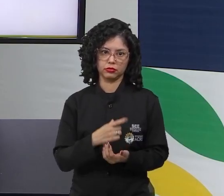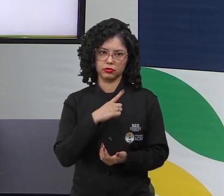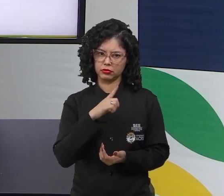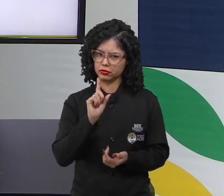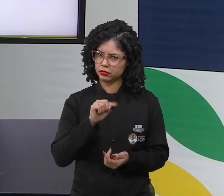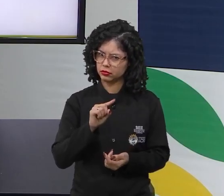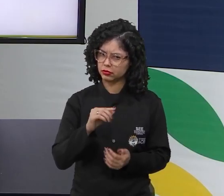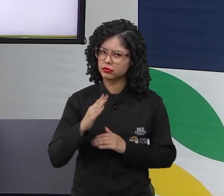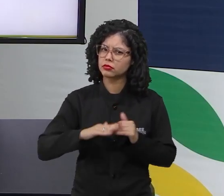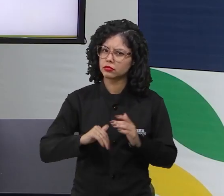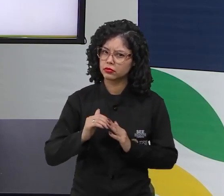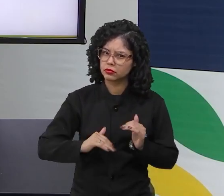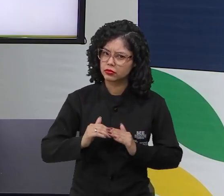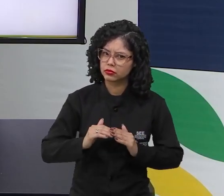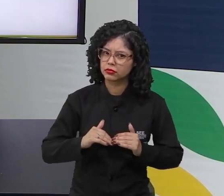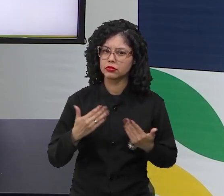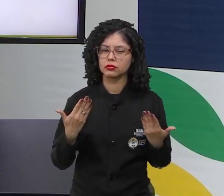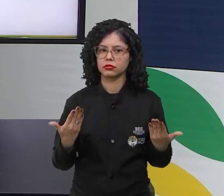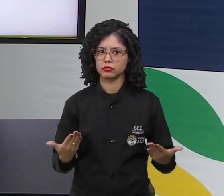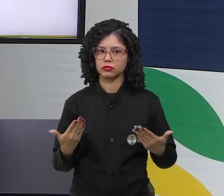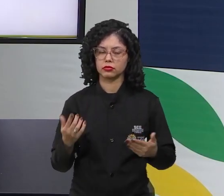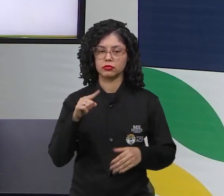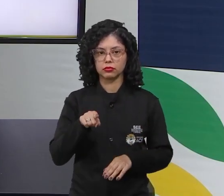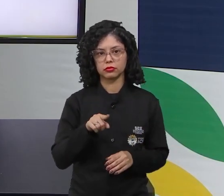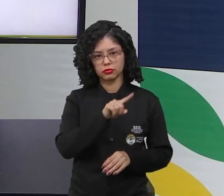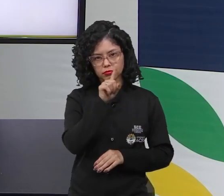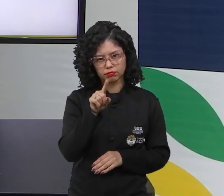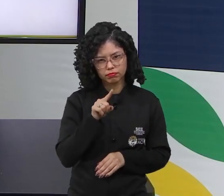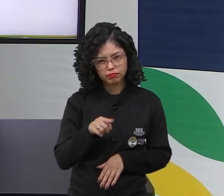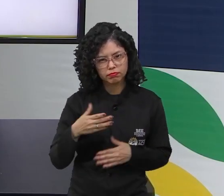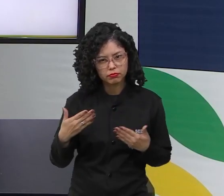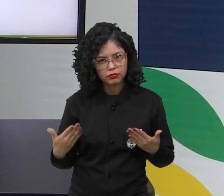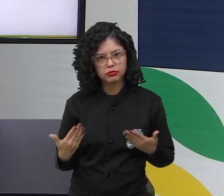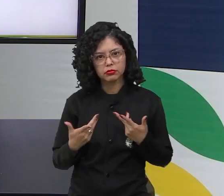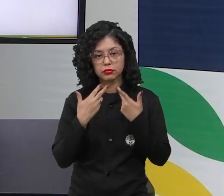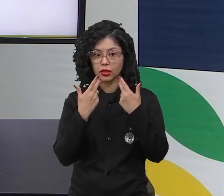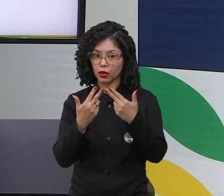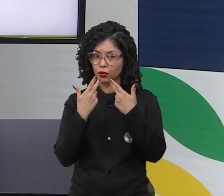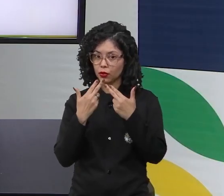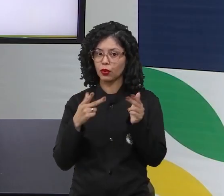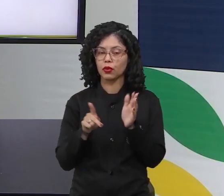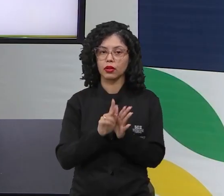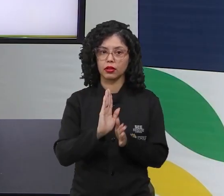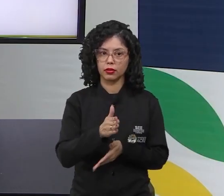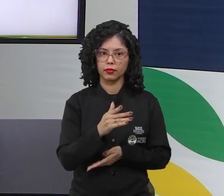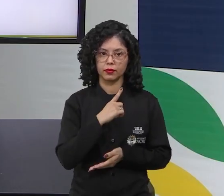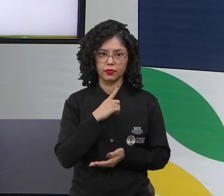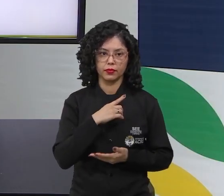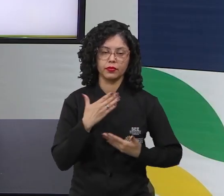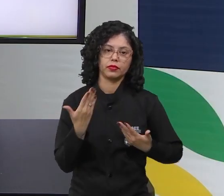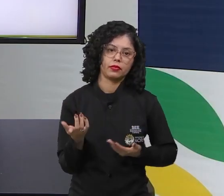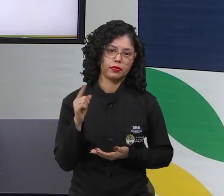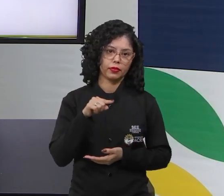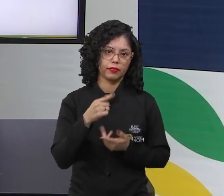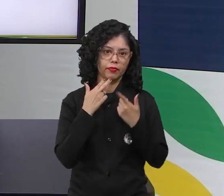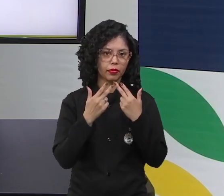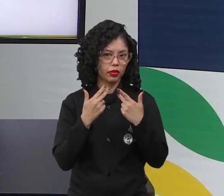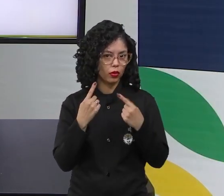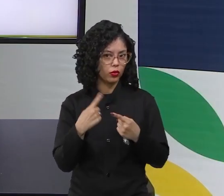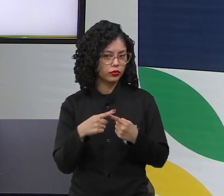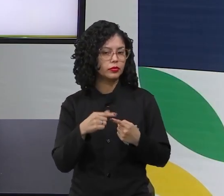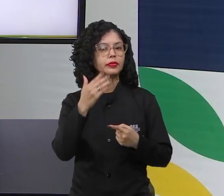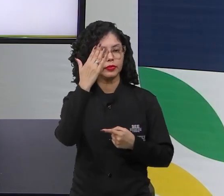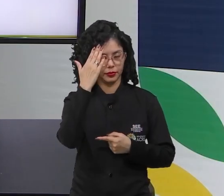uma profissão? Então, esse advento aí, essa novidade, que já não é tão novidade assim, porque a